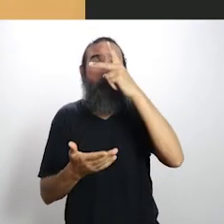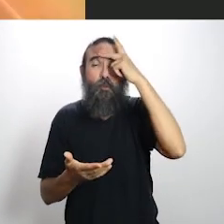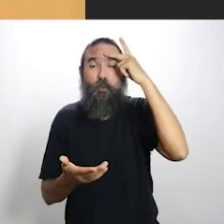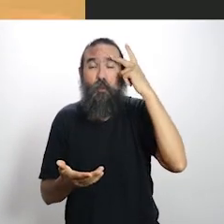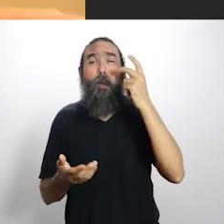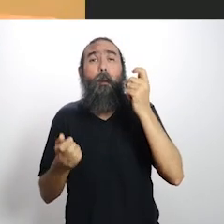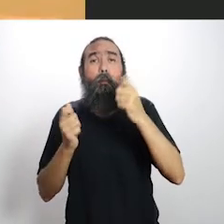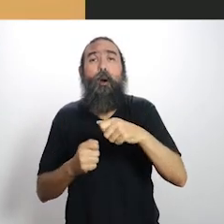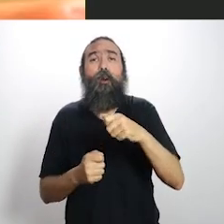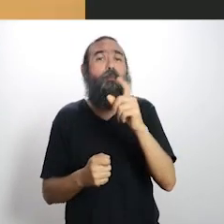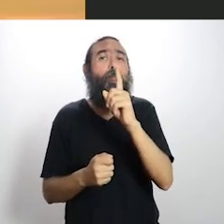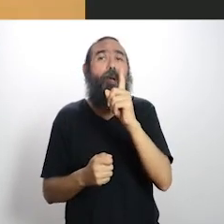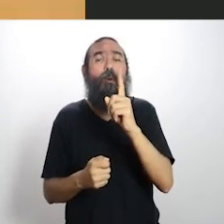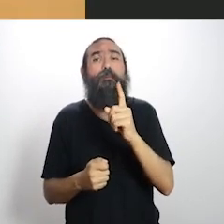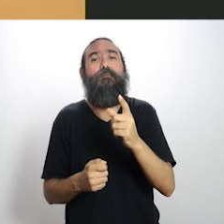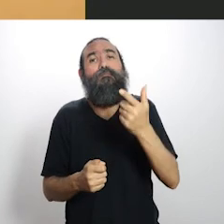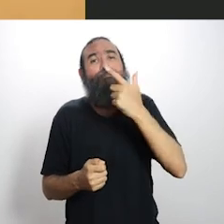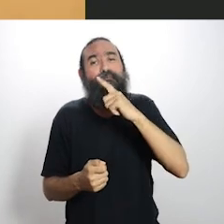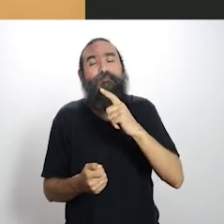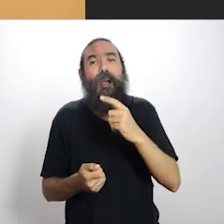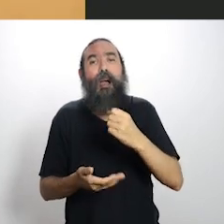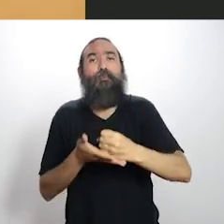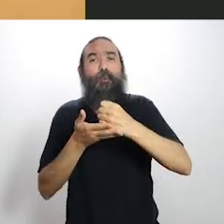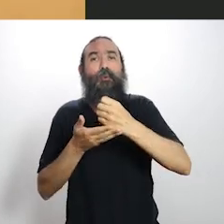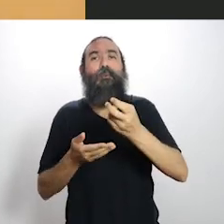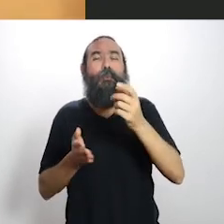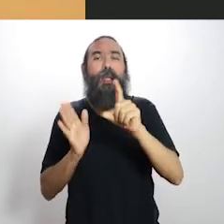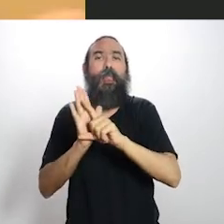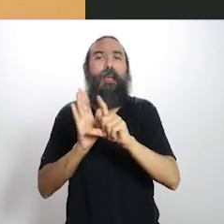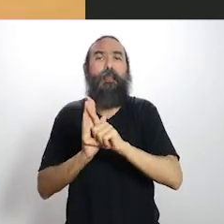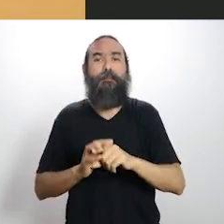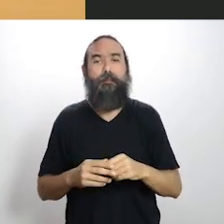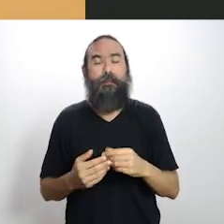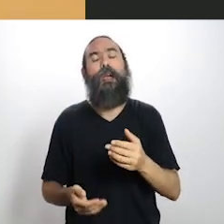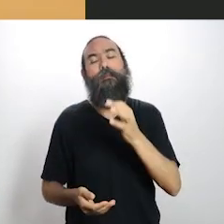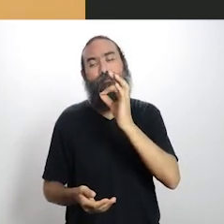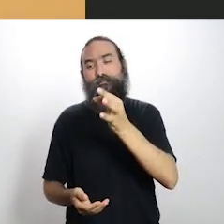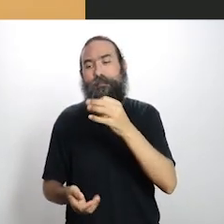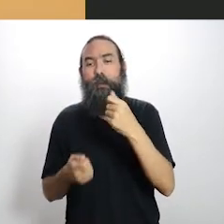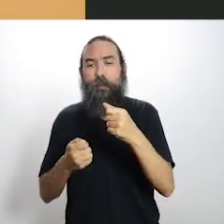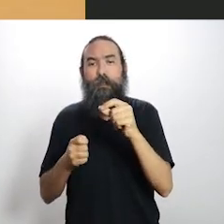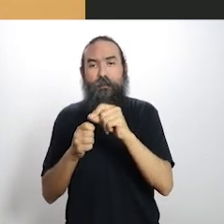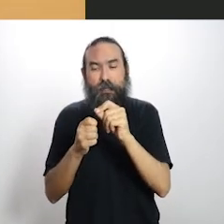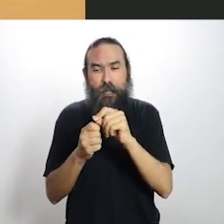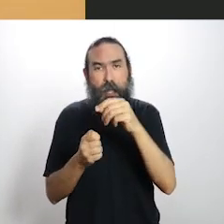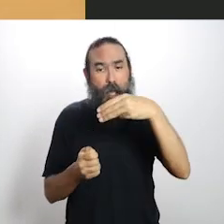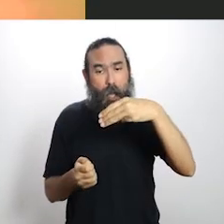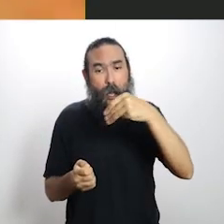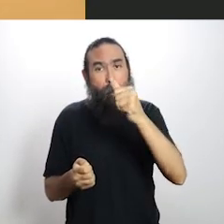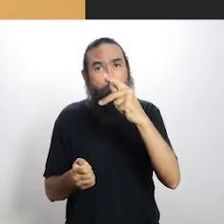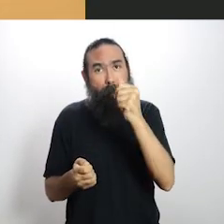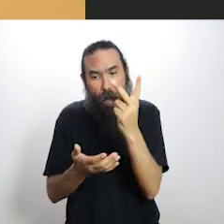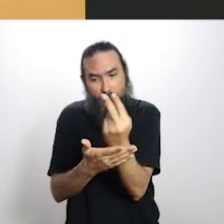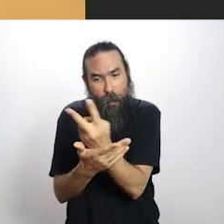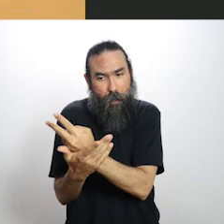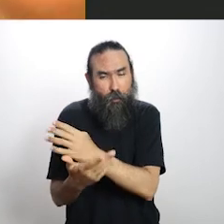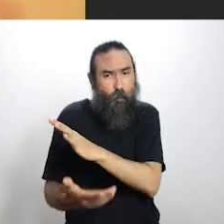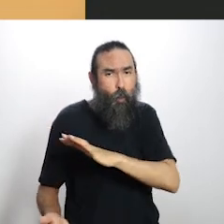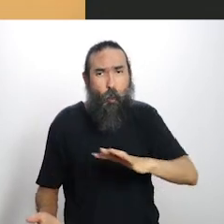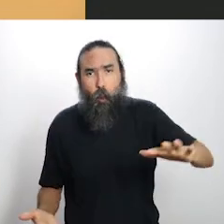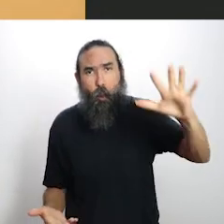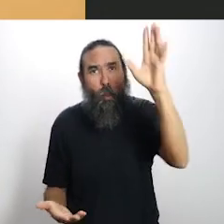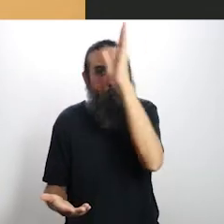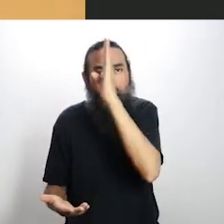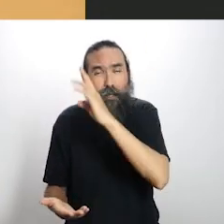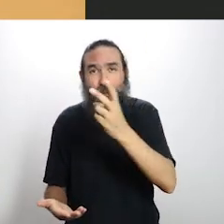plataforma mas vocês tem que cuidar aí do mapa de vocês do município olhar e ver se está ok se falta alguém se tem o